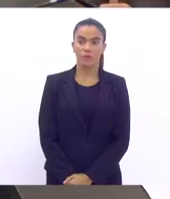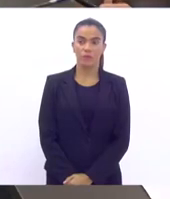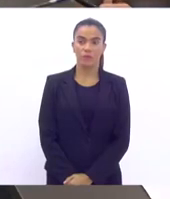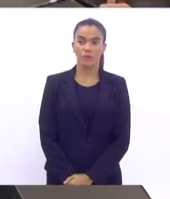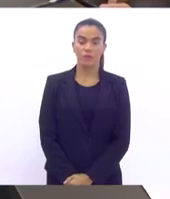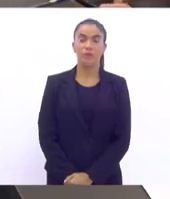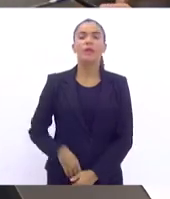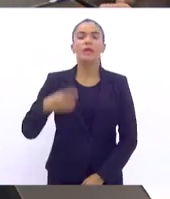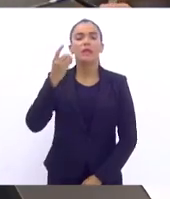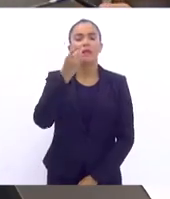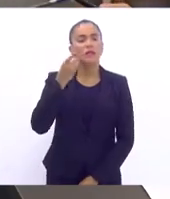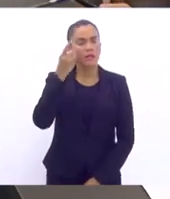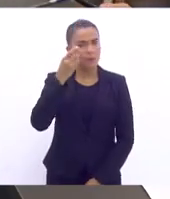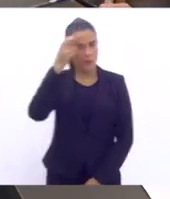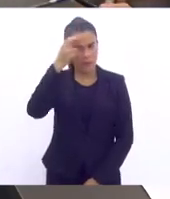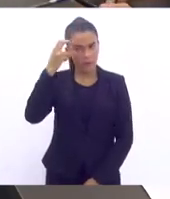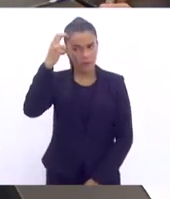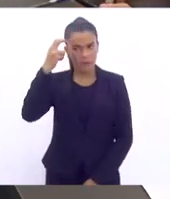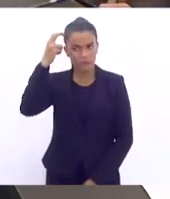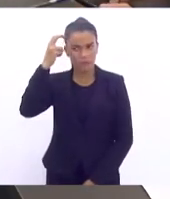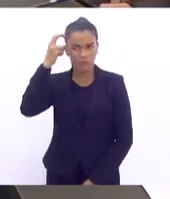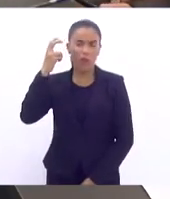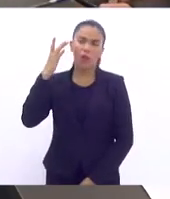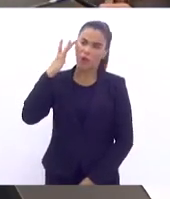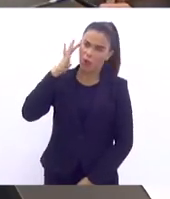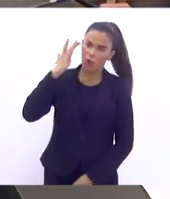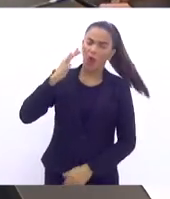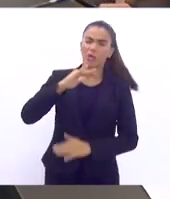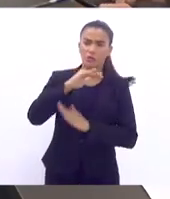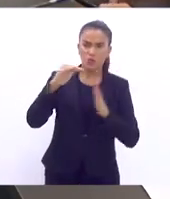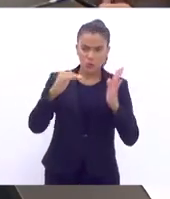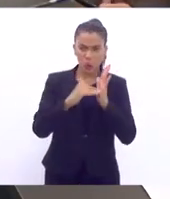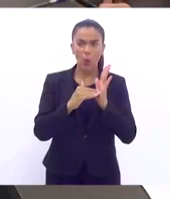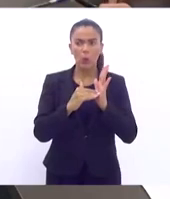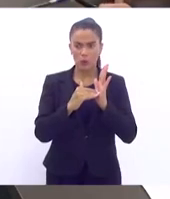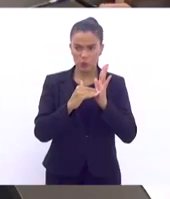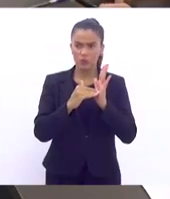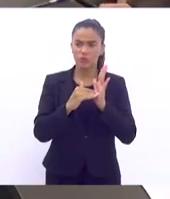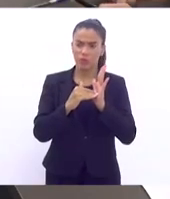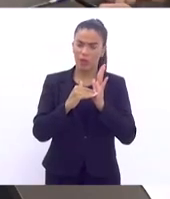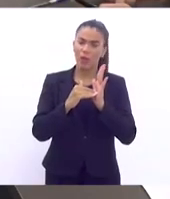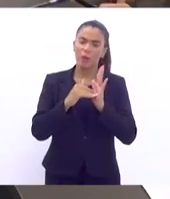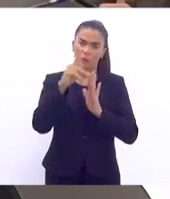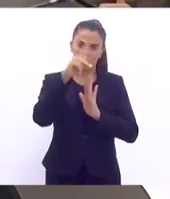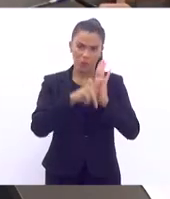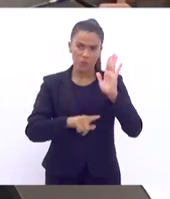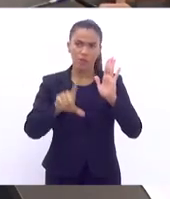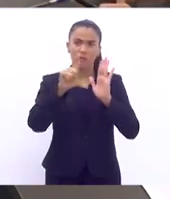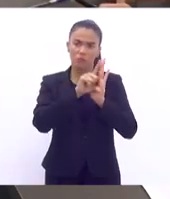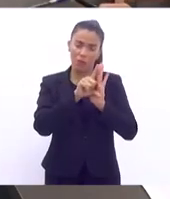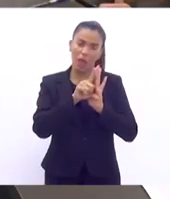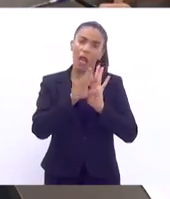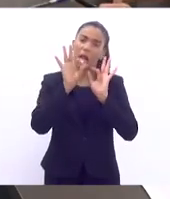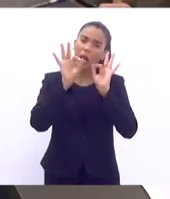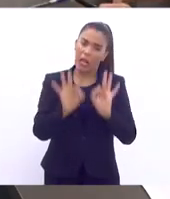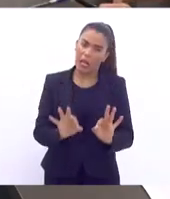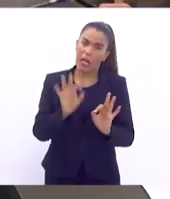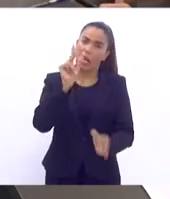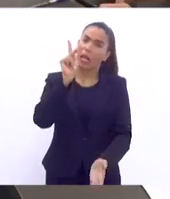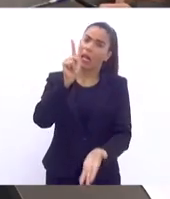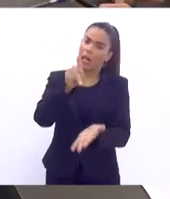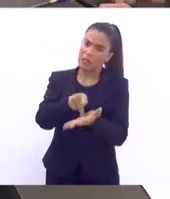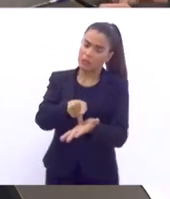deputada Veronica assim concordo que na verdade todos os projetos 52 são militórios e não eventual pandemia são legítimos